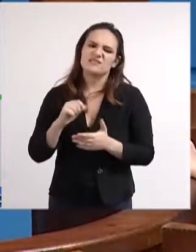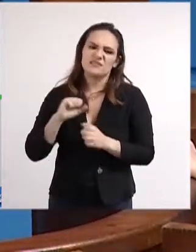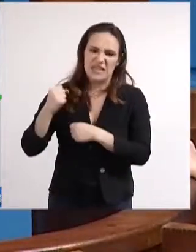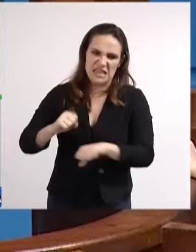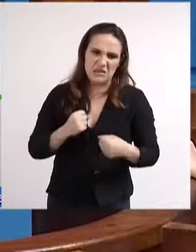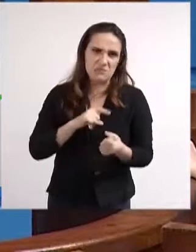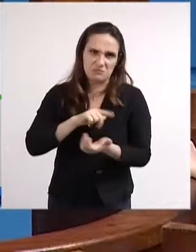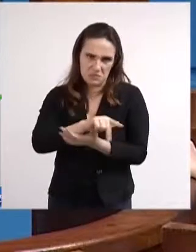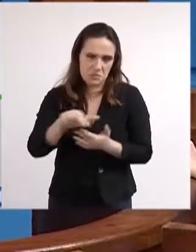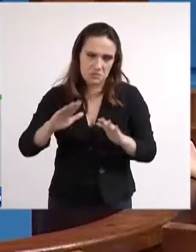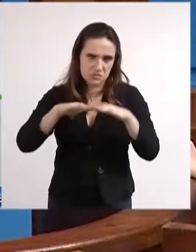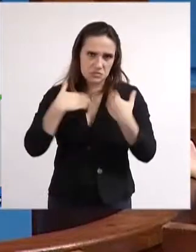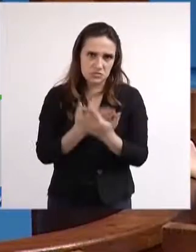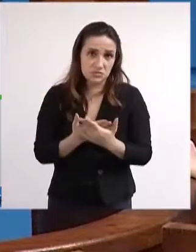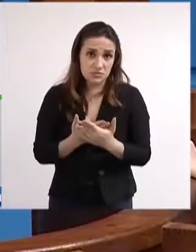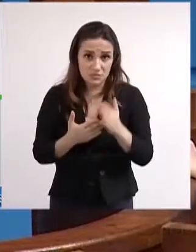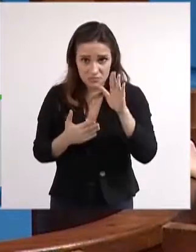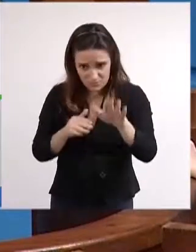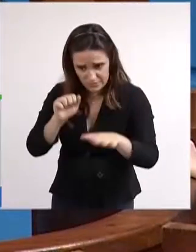se aposenta